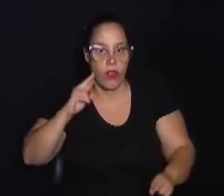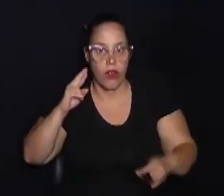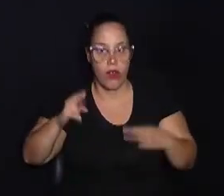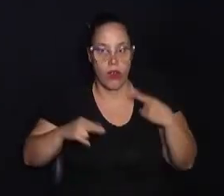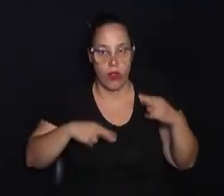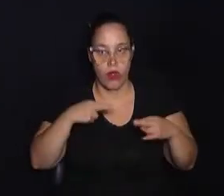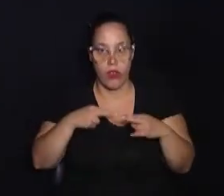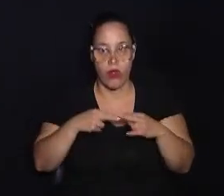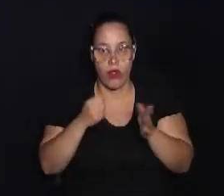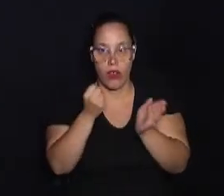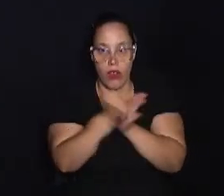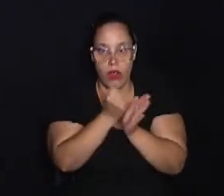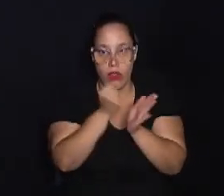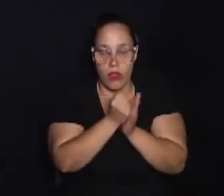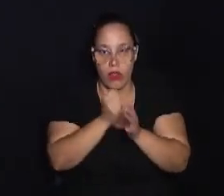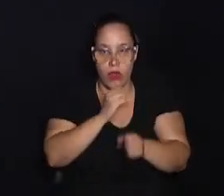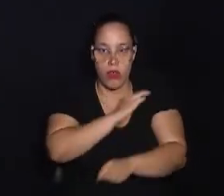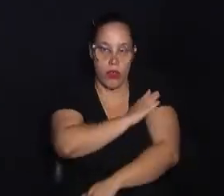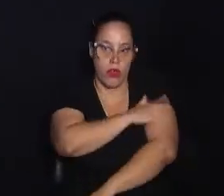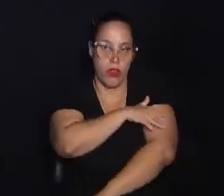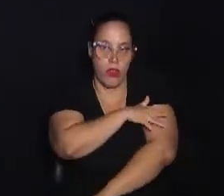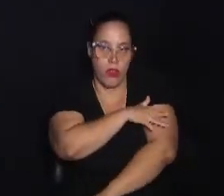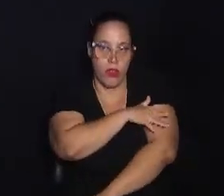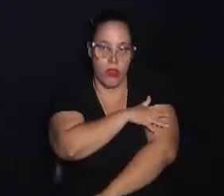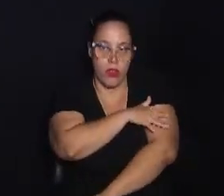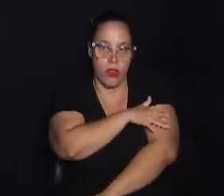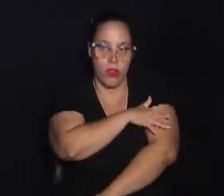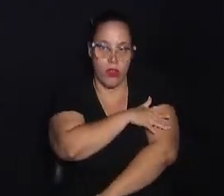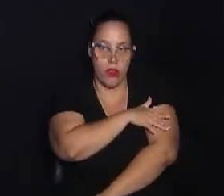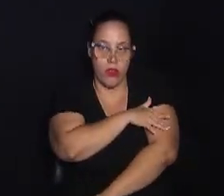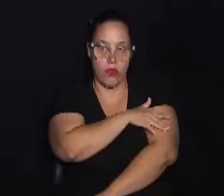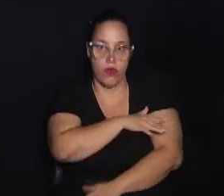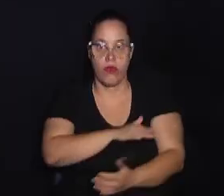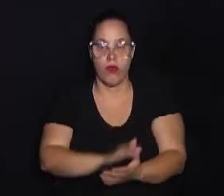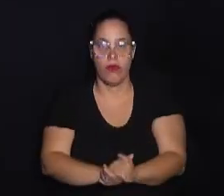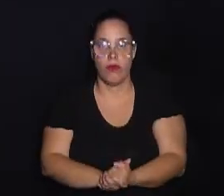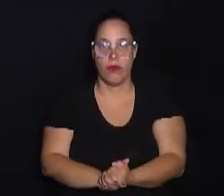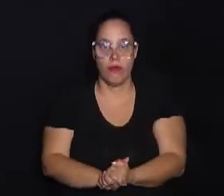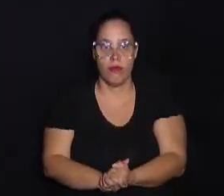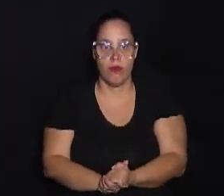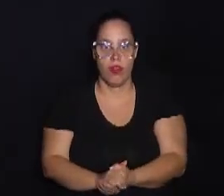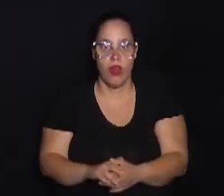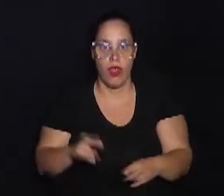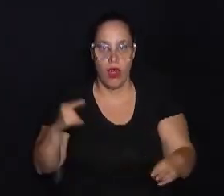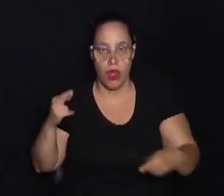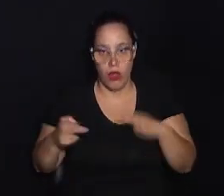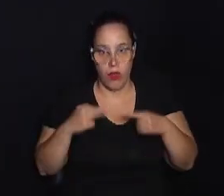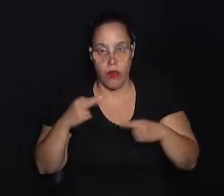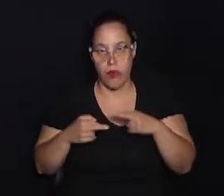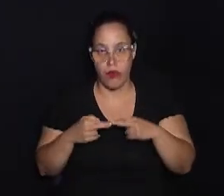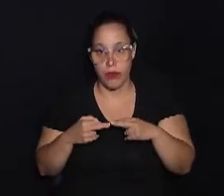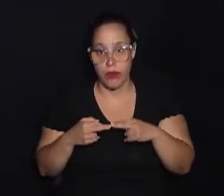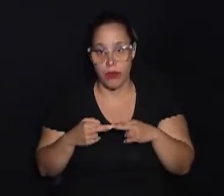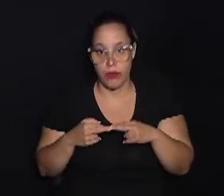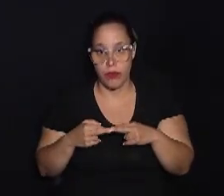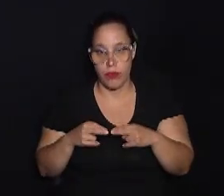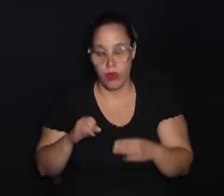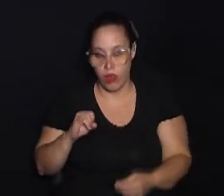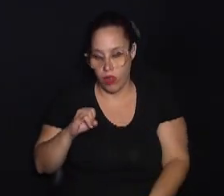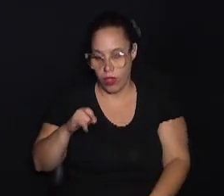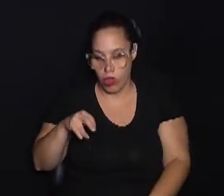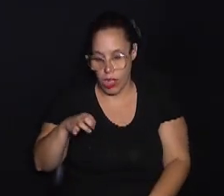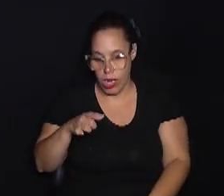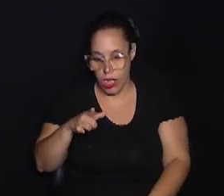muito marcado por um preconceito muito grande, que eu costumo dizer racismo religioso, né? Muitos usam a palavra intolerância